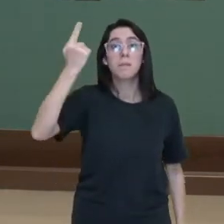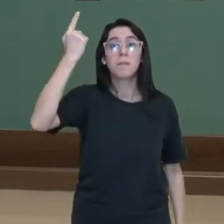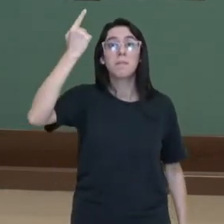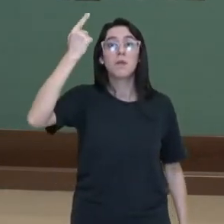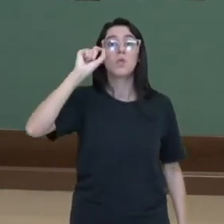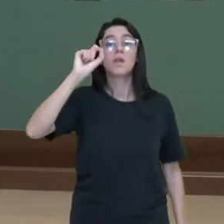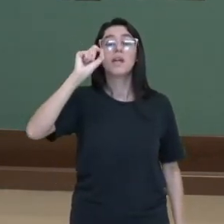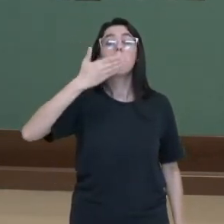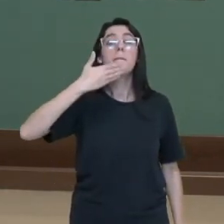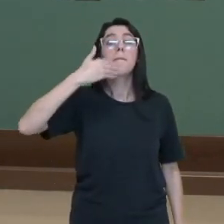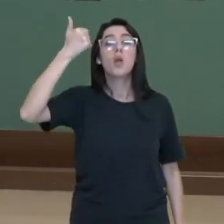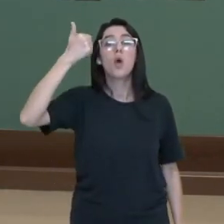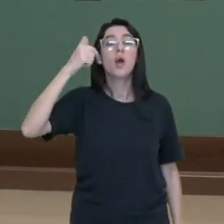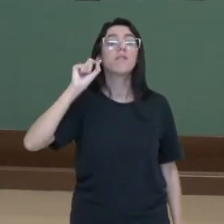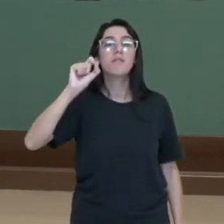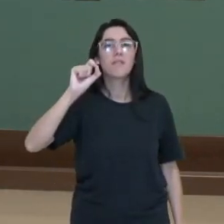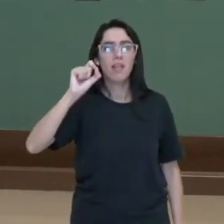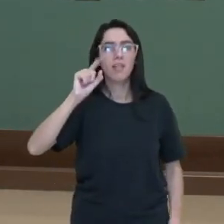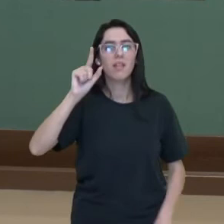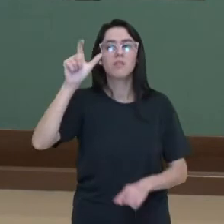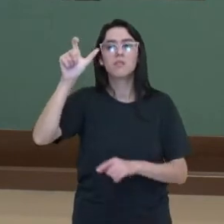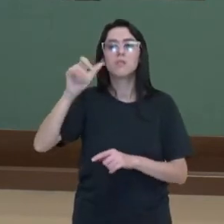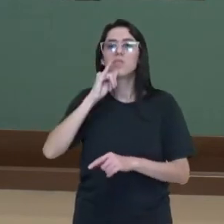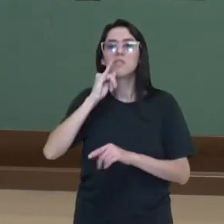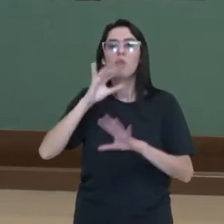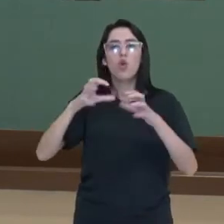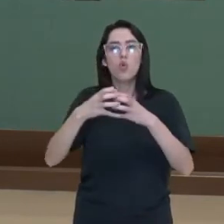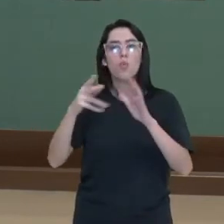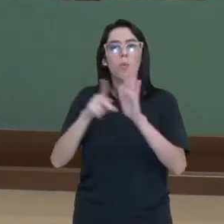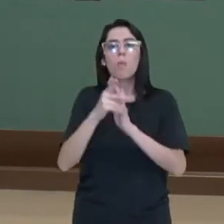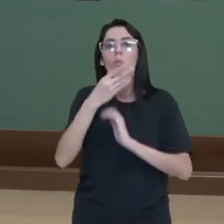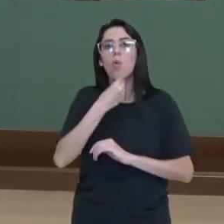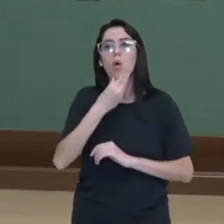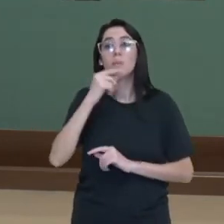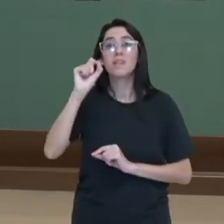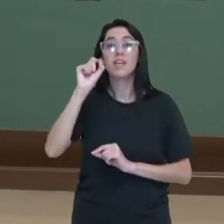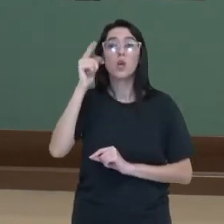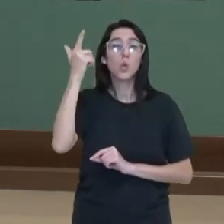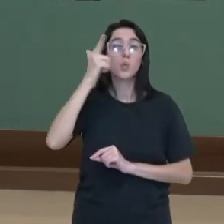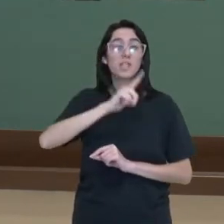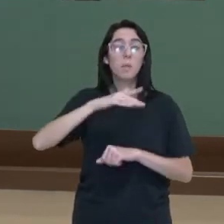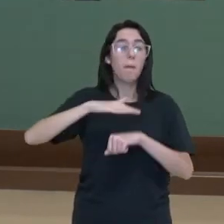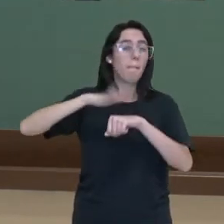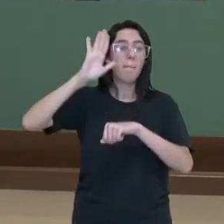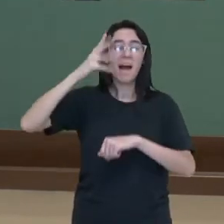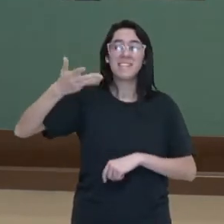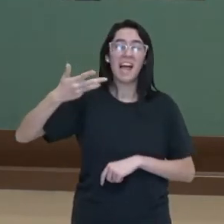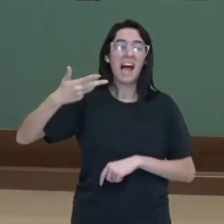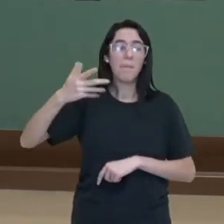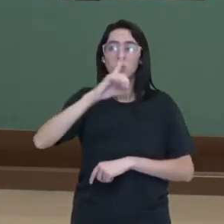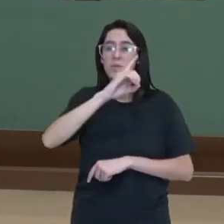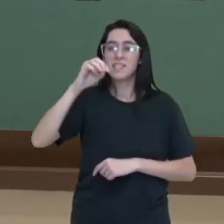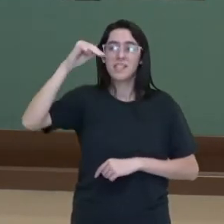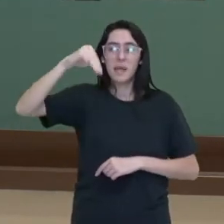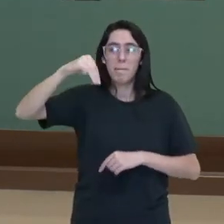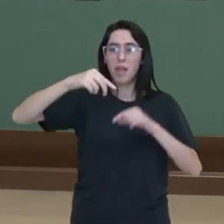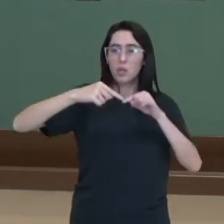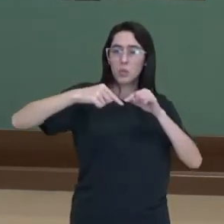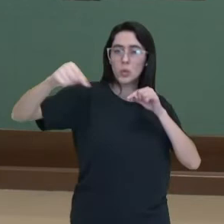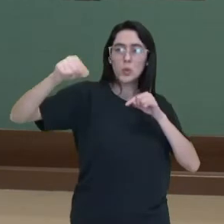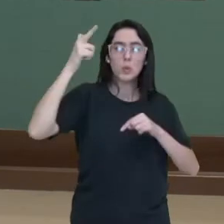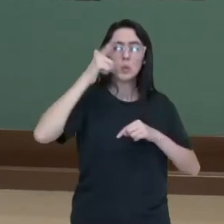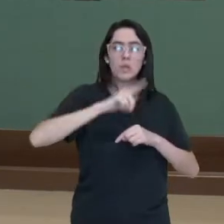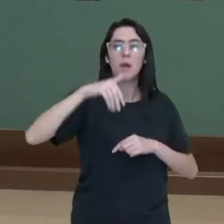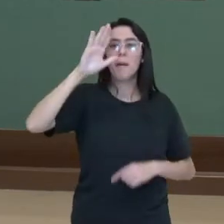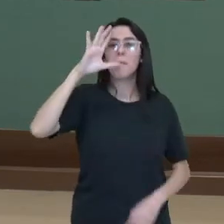no masculino, o homem que conseguiu até hoje correr mais rápido os 100 metros, né?